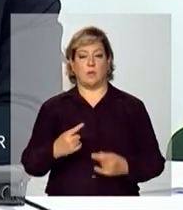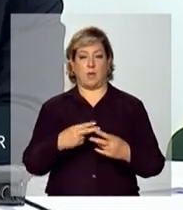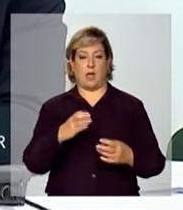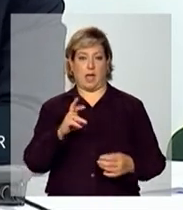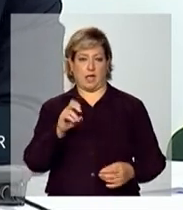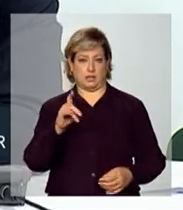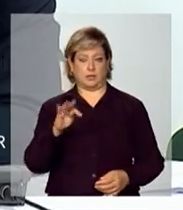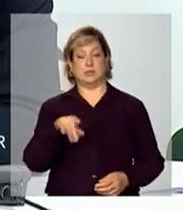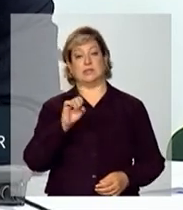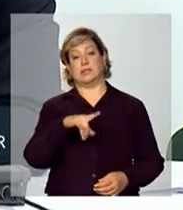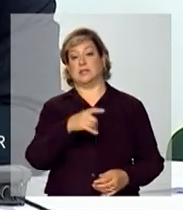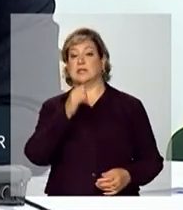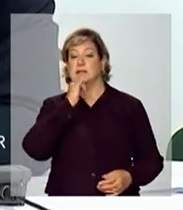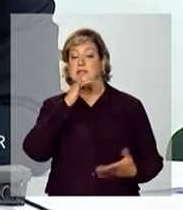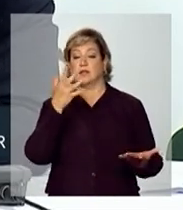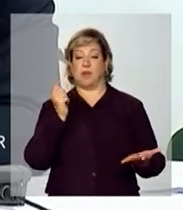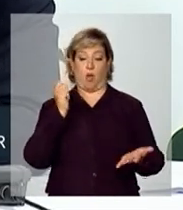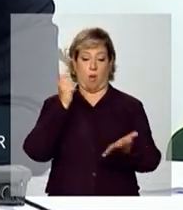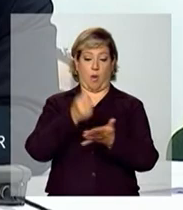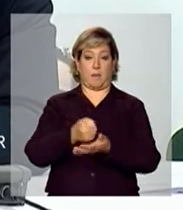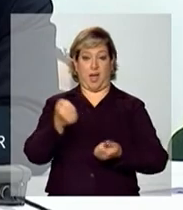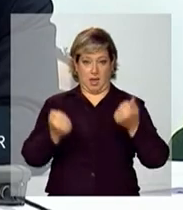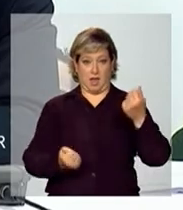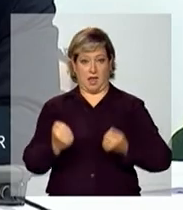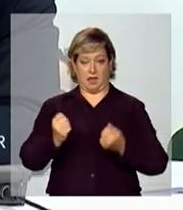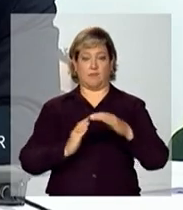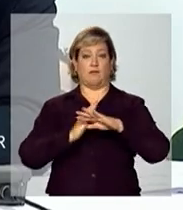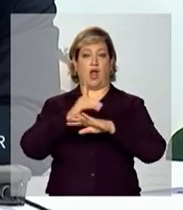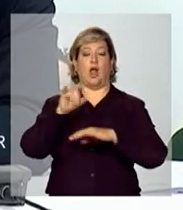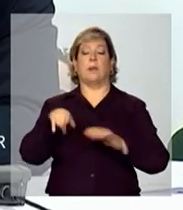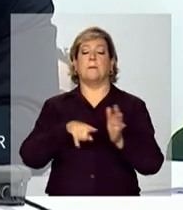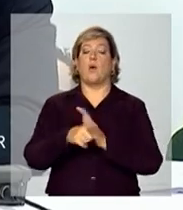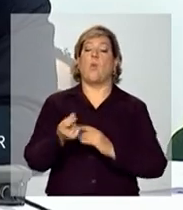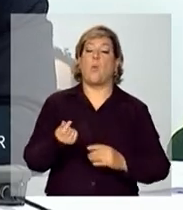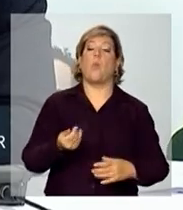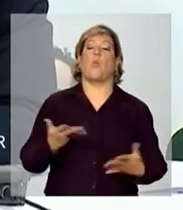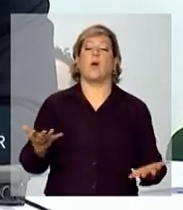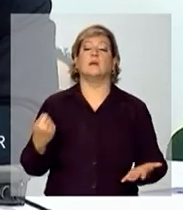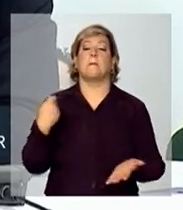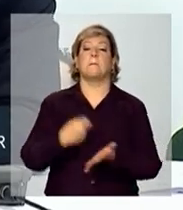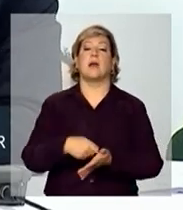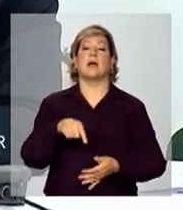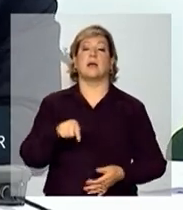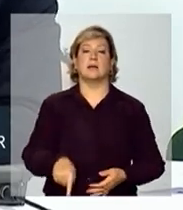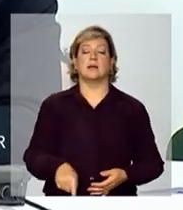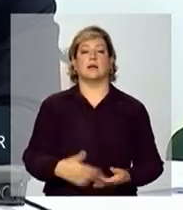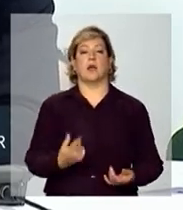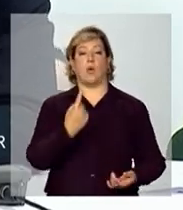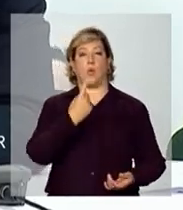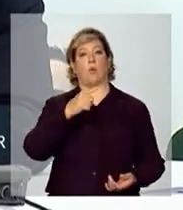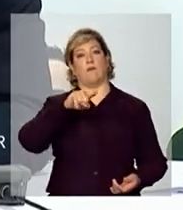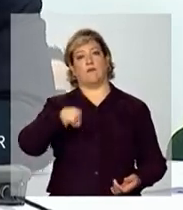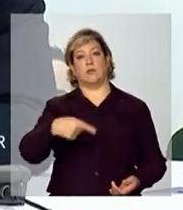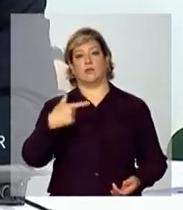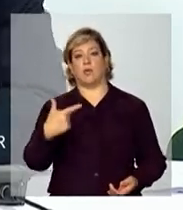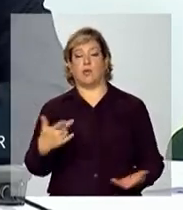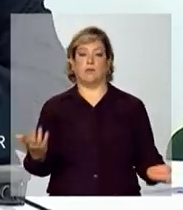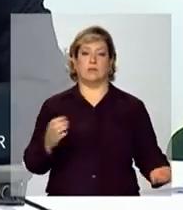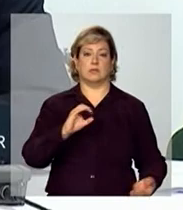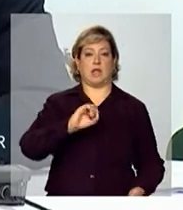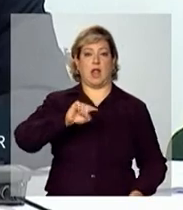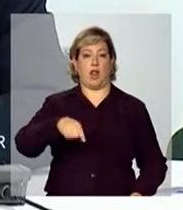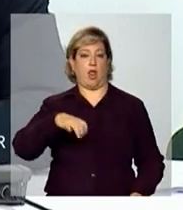crédito se ele for comprar um automóvel por exemplo chega numa agência quanto é que eu vou pagar aqui 1,2 0.9